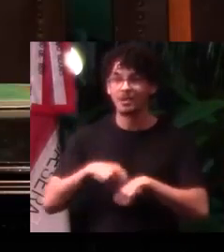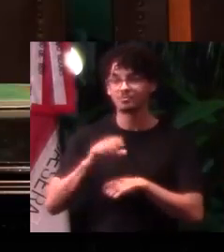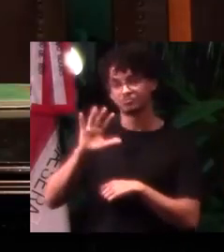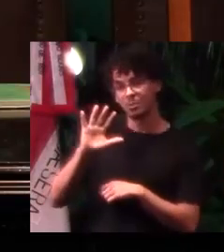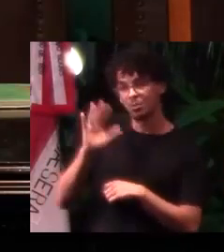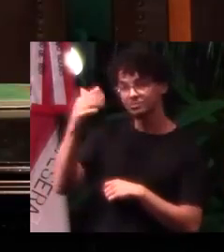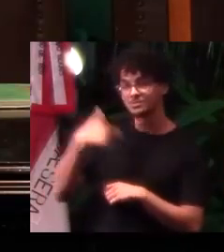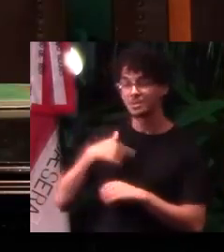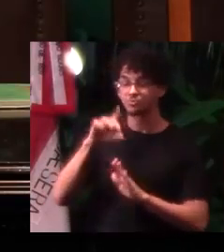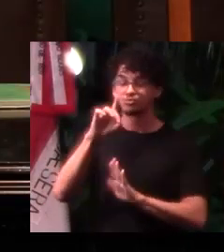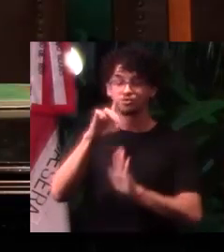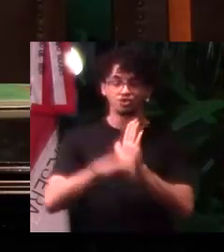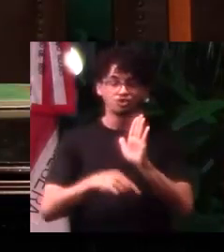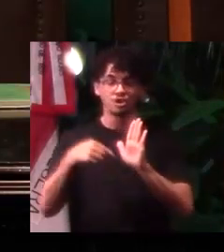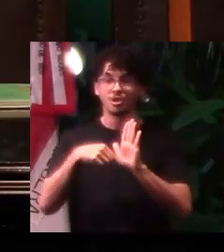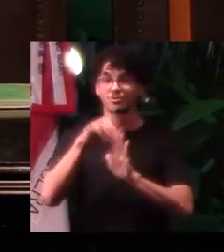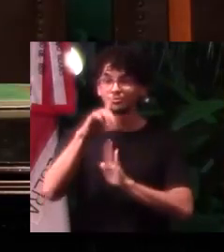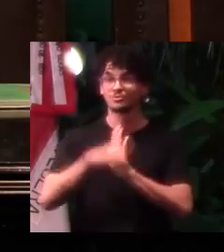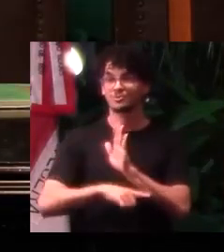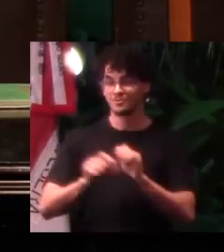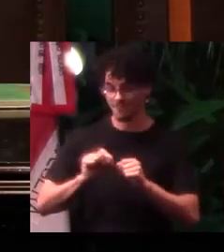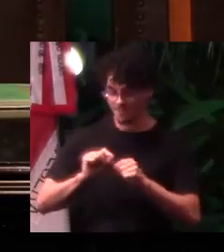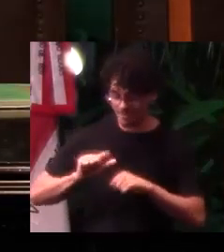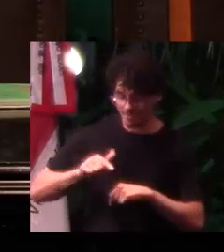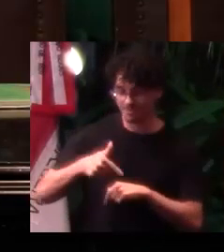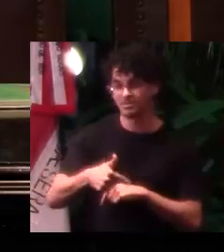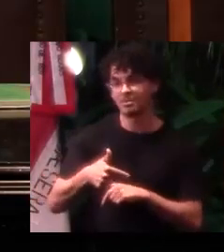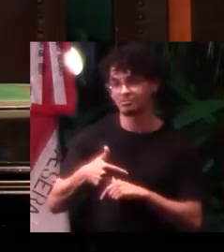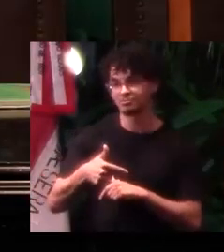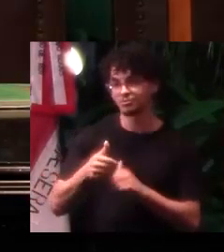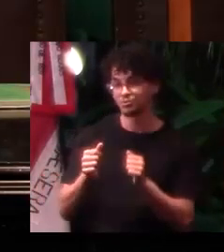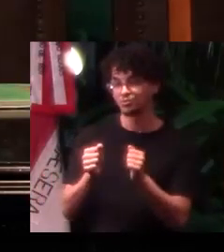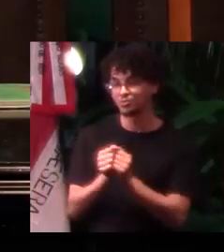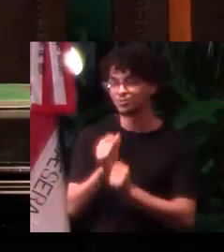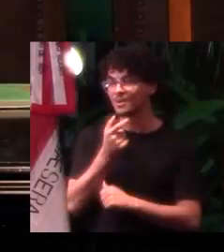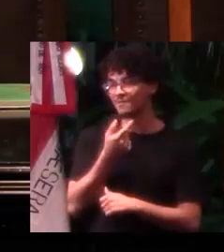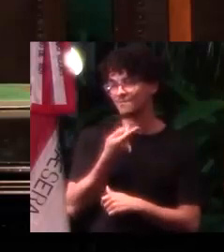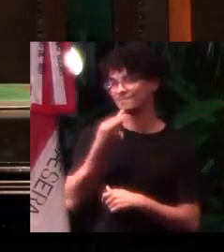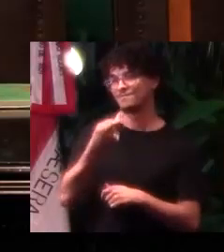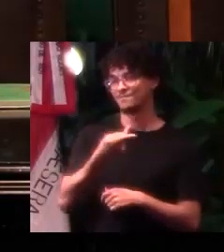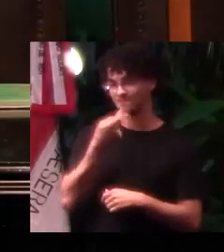é concretizado. E por isso nós não podemos